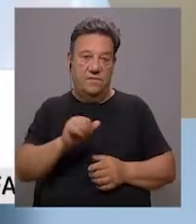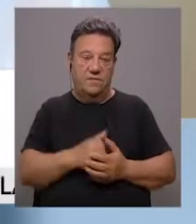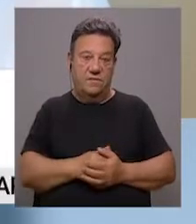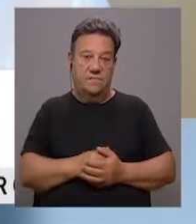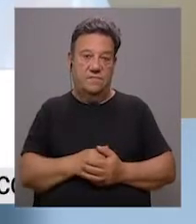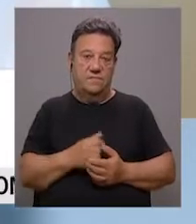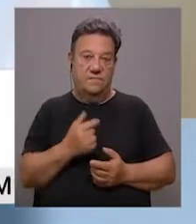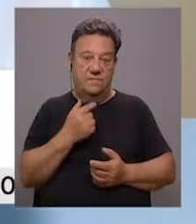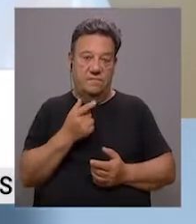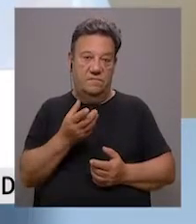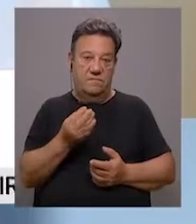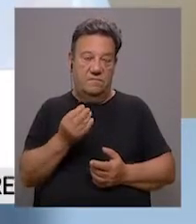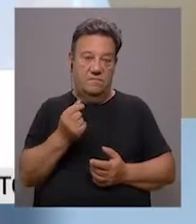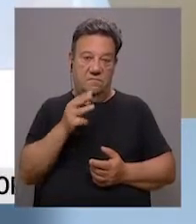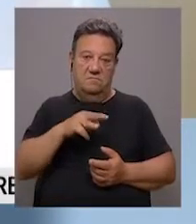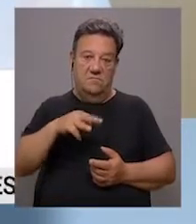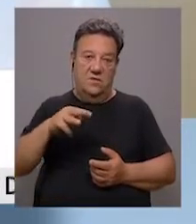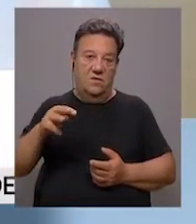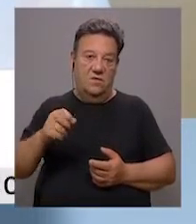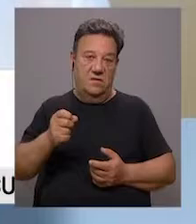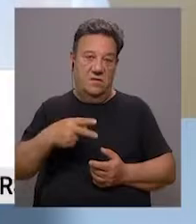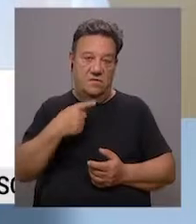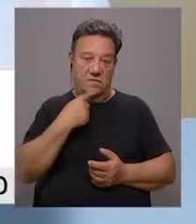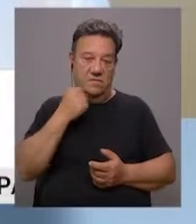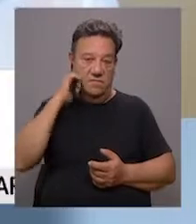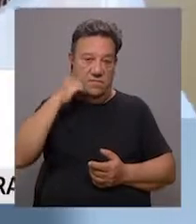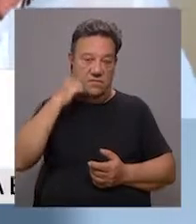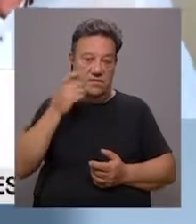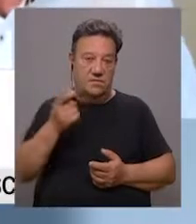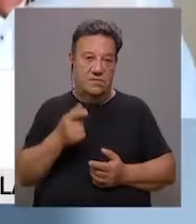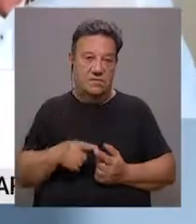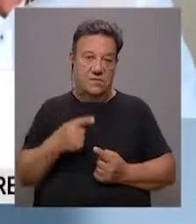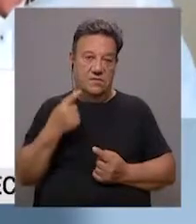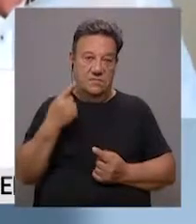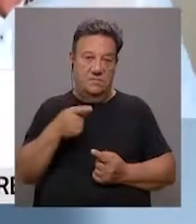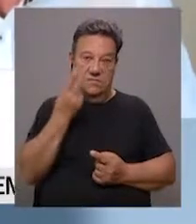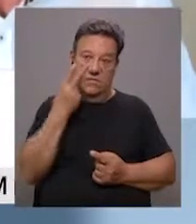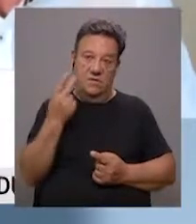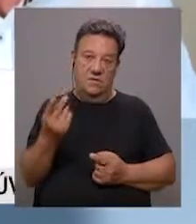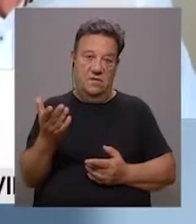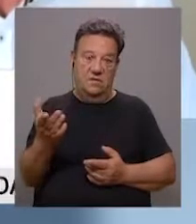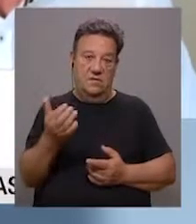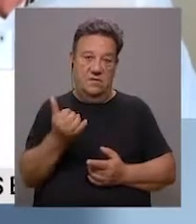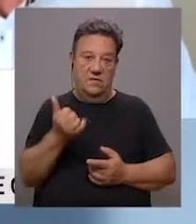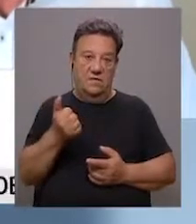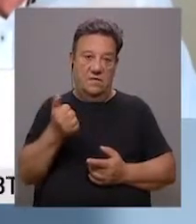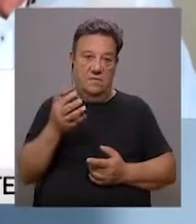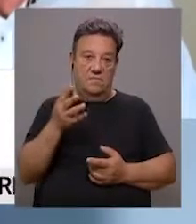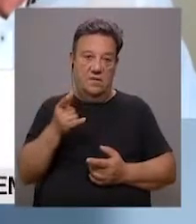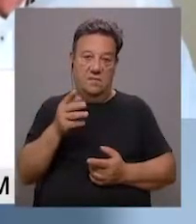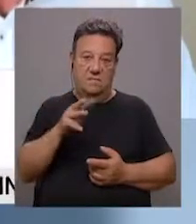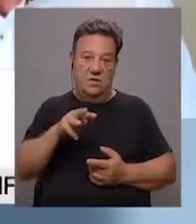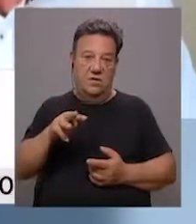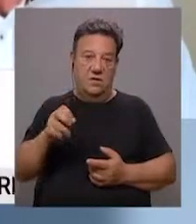São muitos milhões de euros de prejuízo. Basta olharmos para os 25 mil milhões de